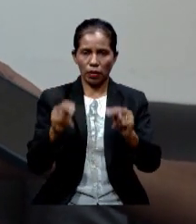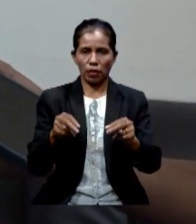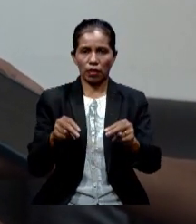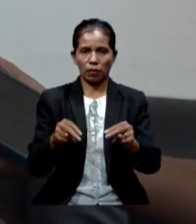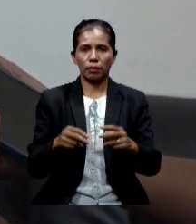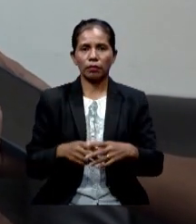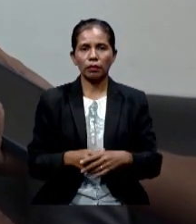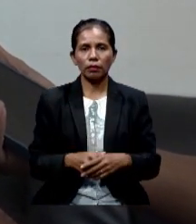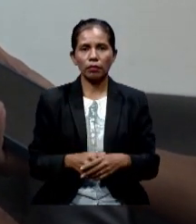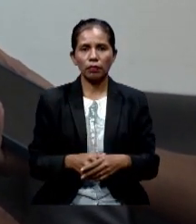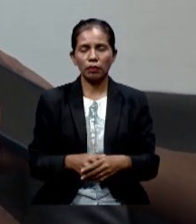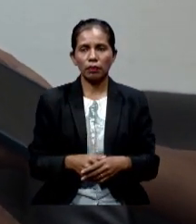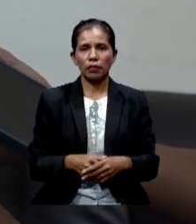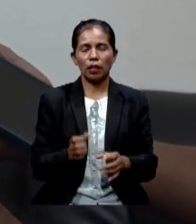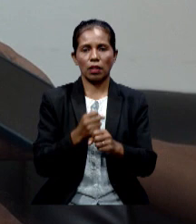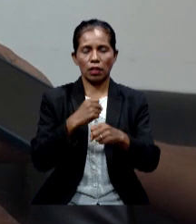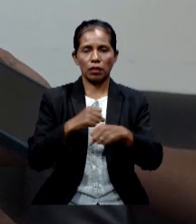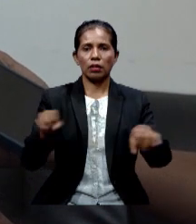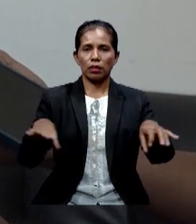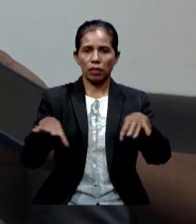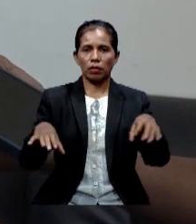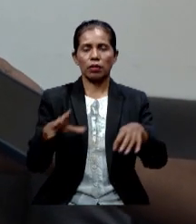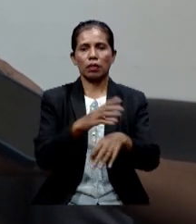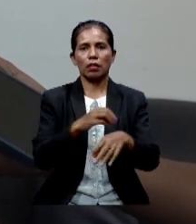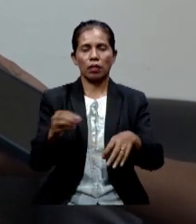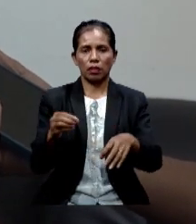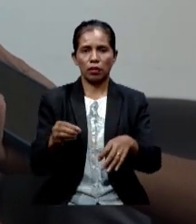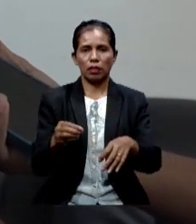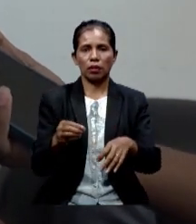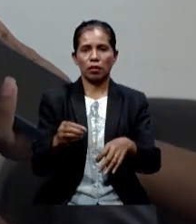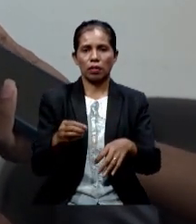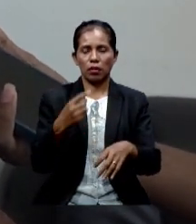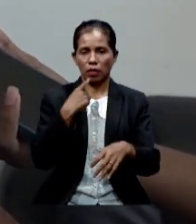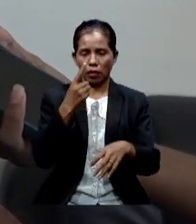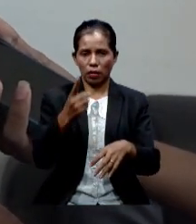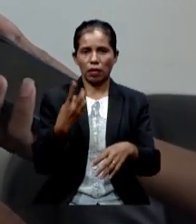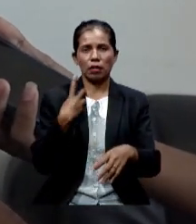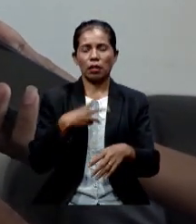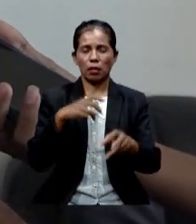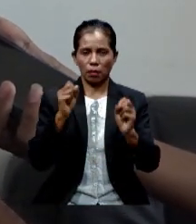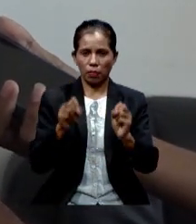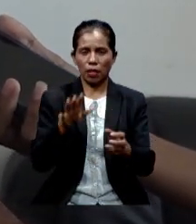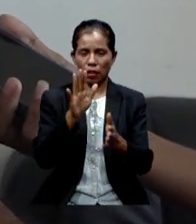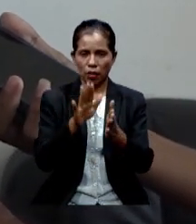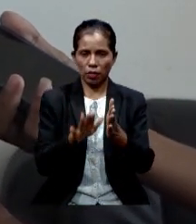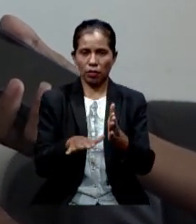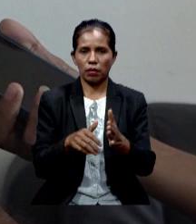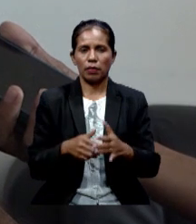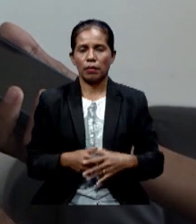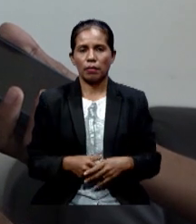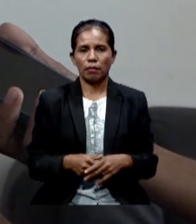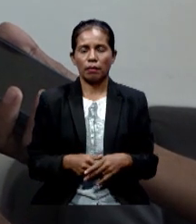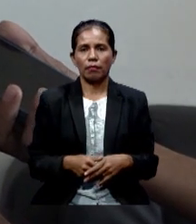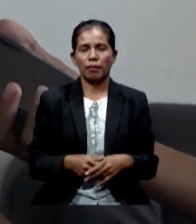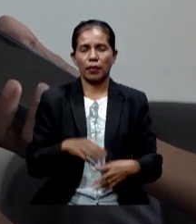be instala itu ni sistema ni apoio e atendimento atu nu ne itu bele minimiza be que em